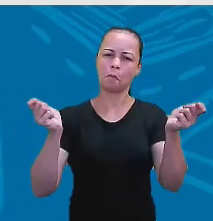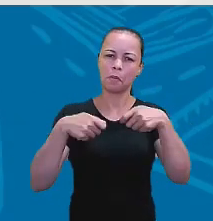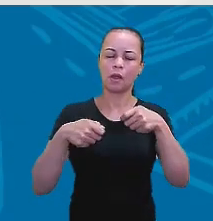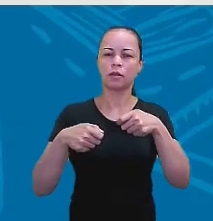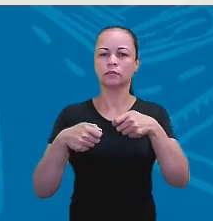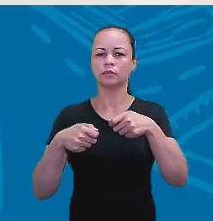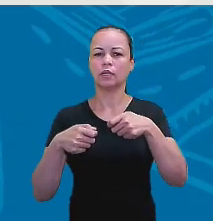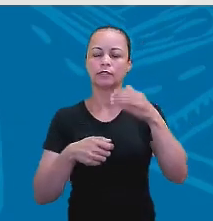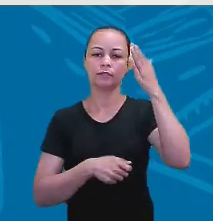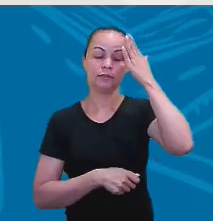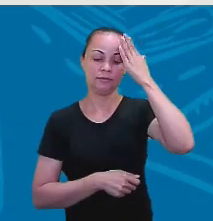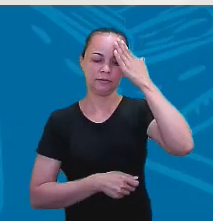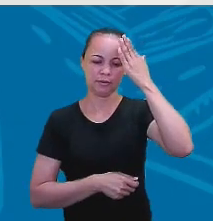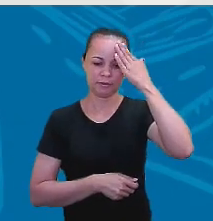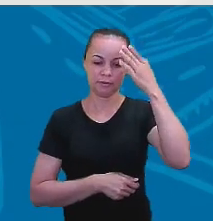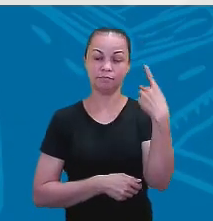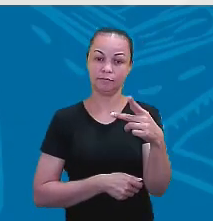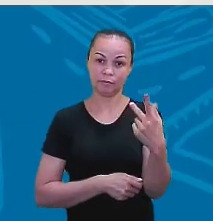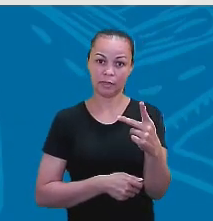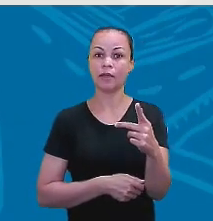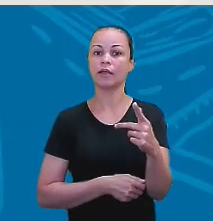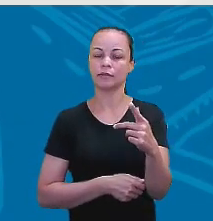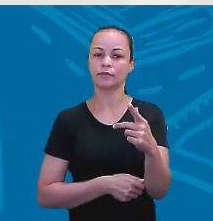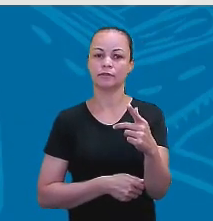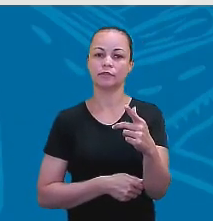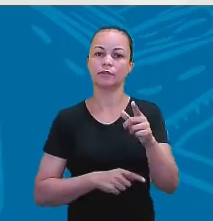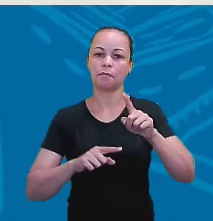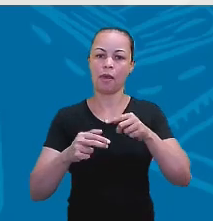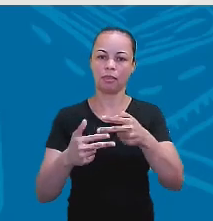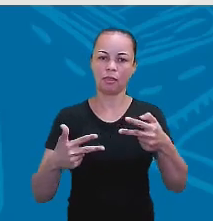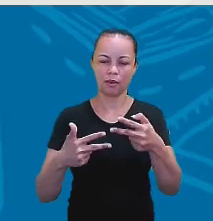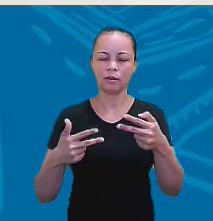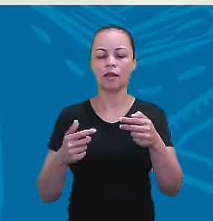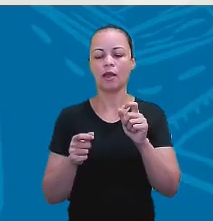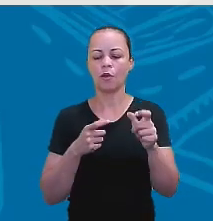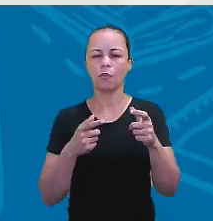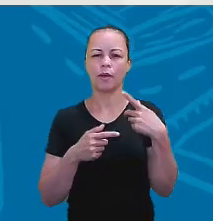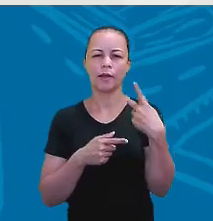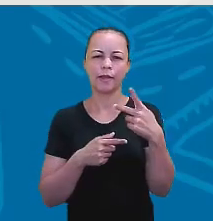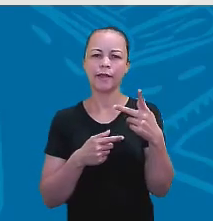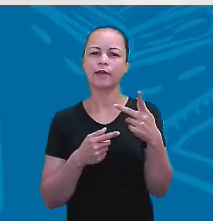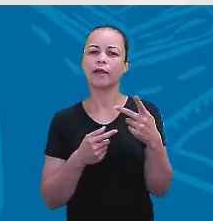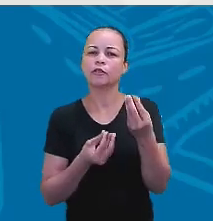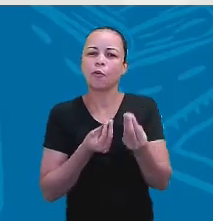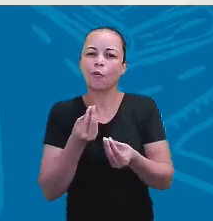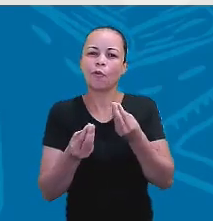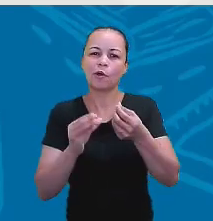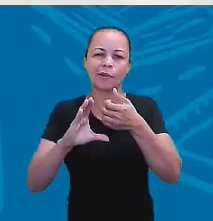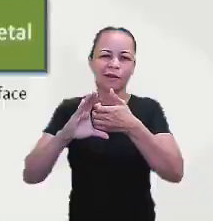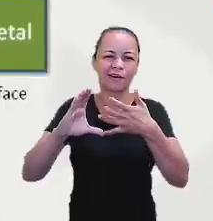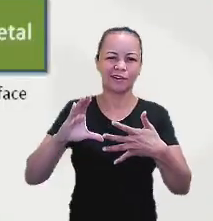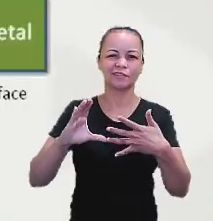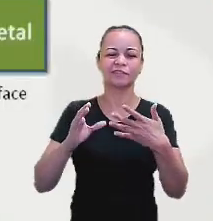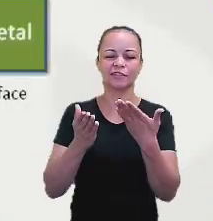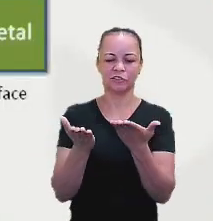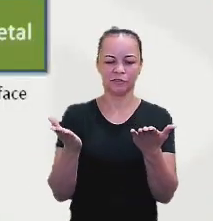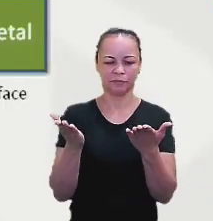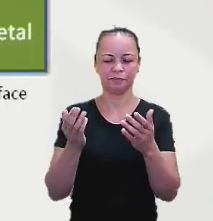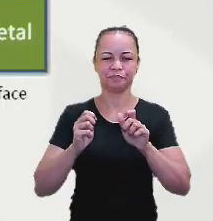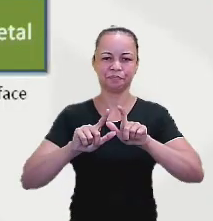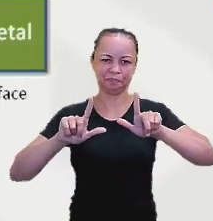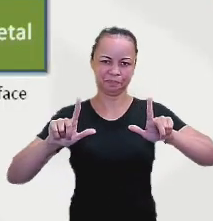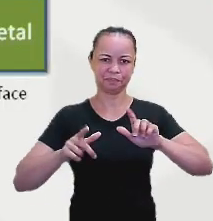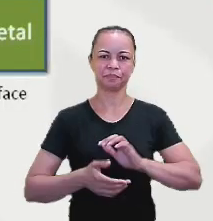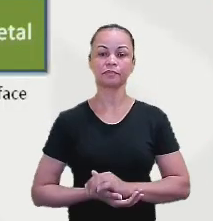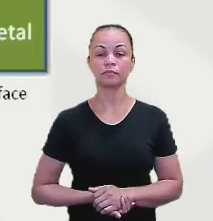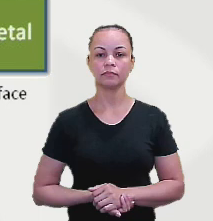desse material, essa divisão, essa categorização. Abra essa imagem de novo, por favor, produção.